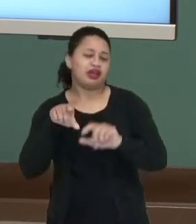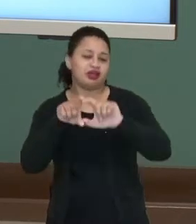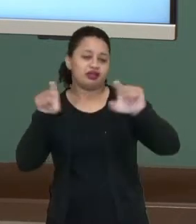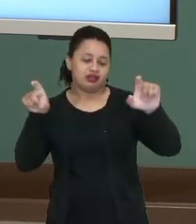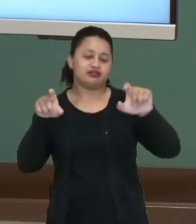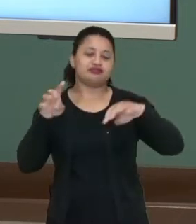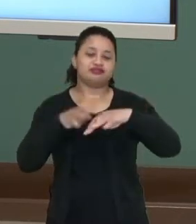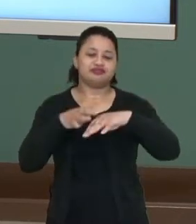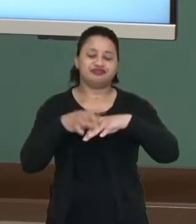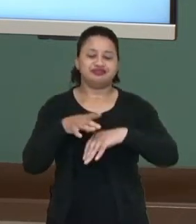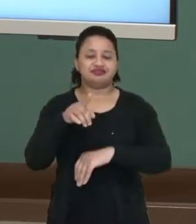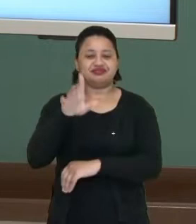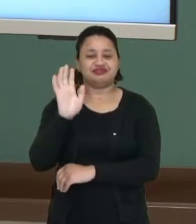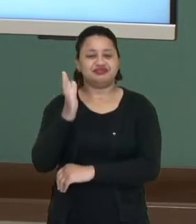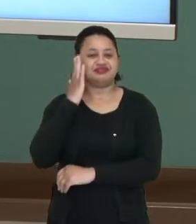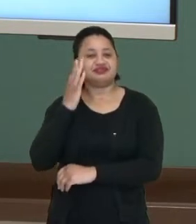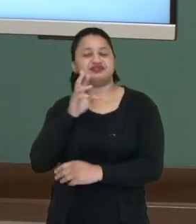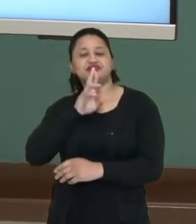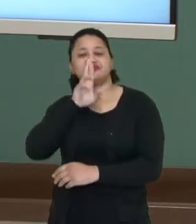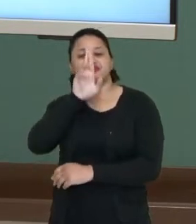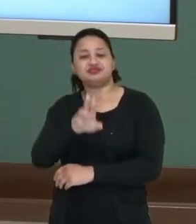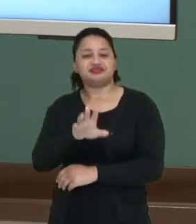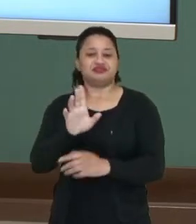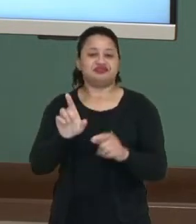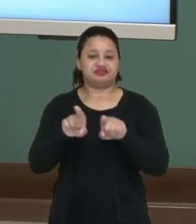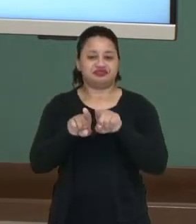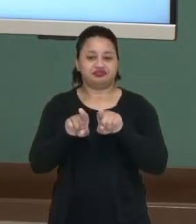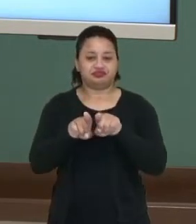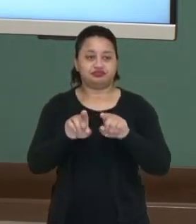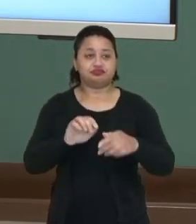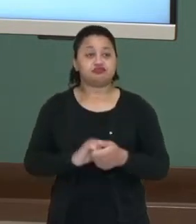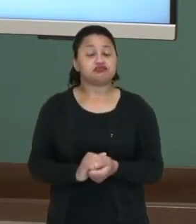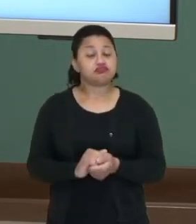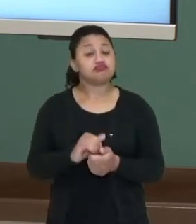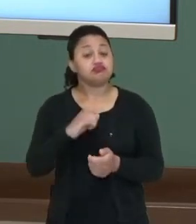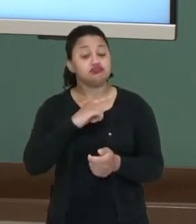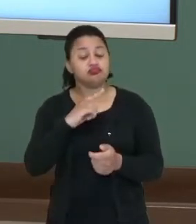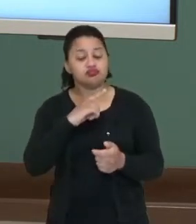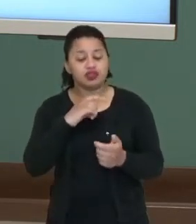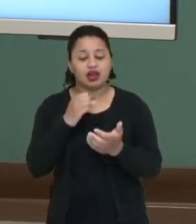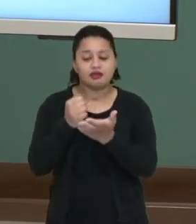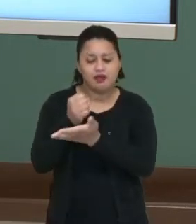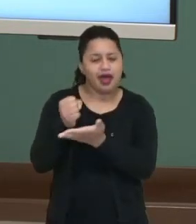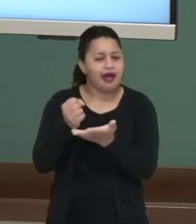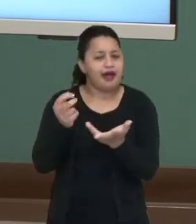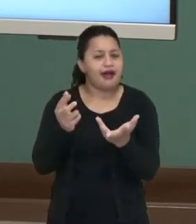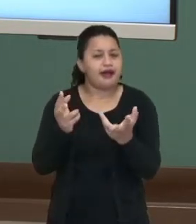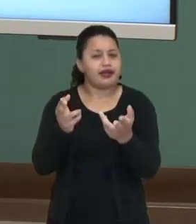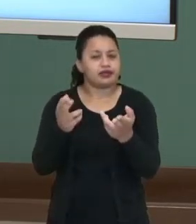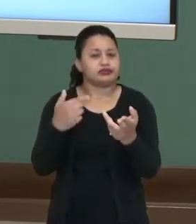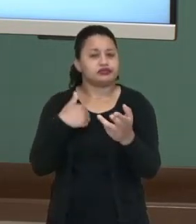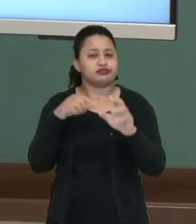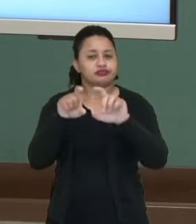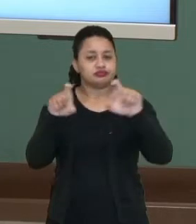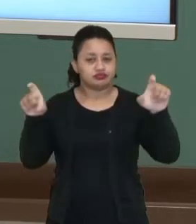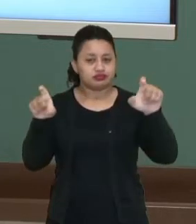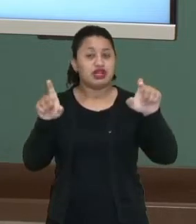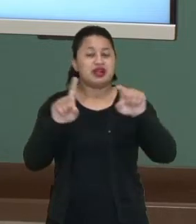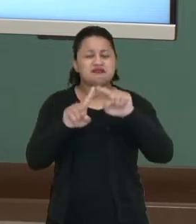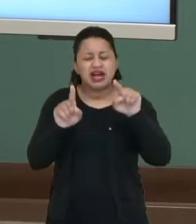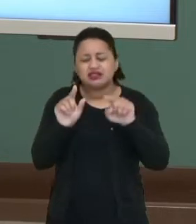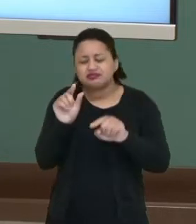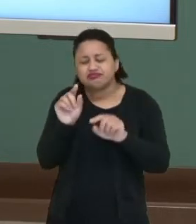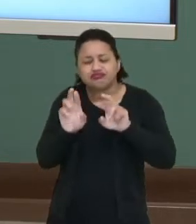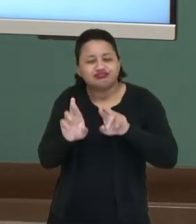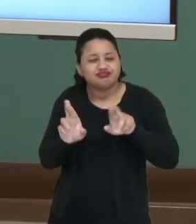fundo você já sabe resolver também, tá? Então, tem o mesmo princípio ali da equação, mas aqui ele é escrito um pouquinho